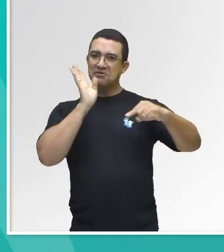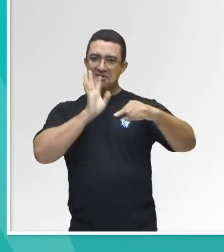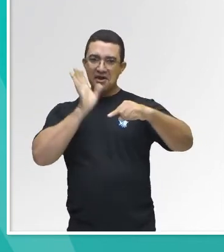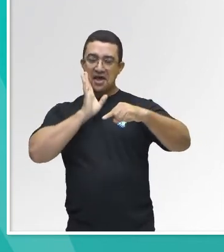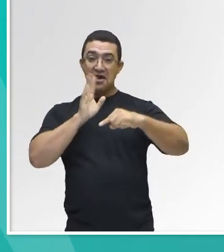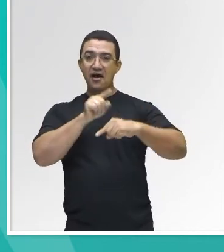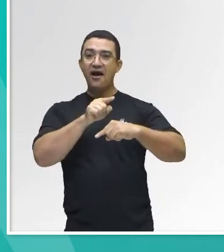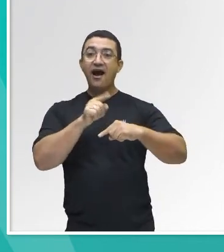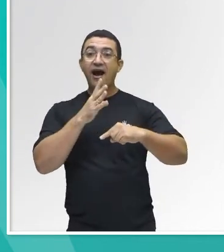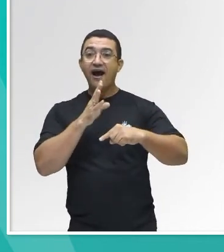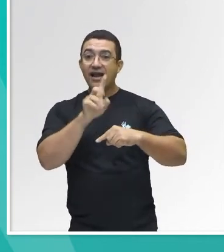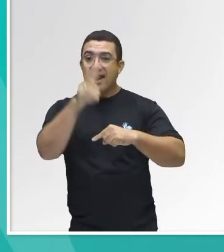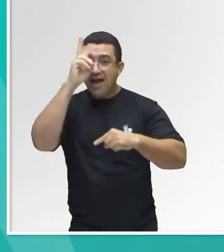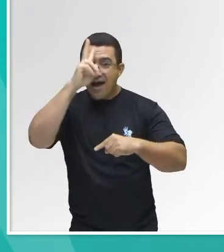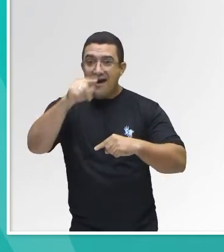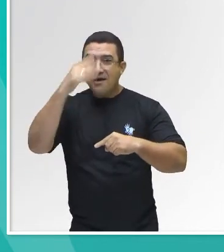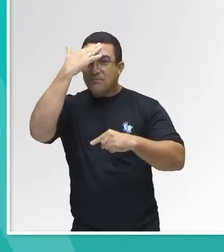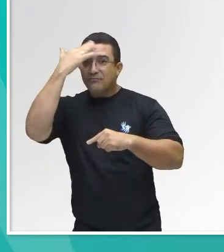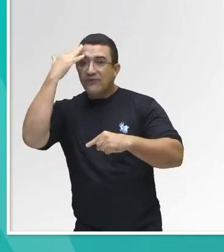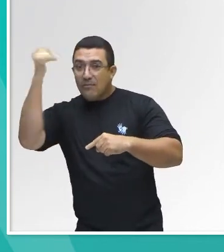né? E aí utiliza